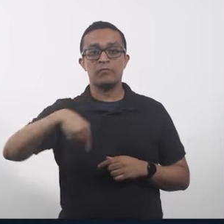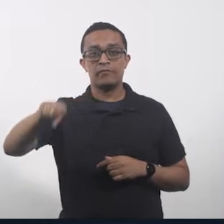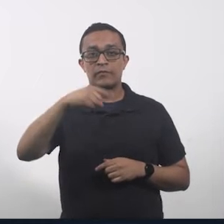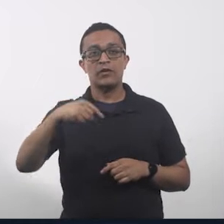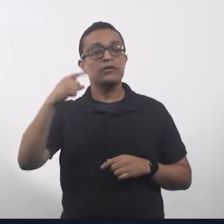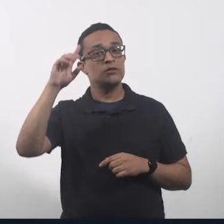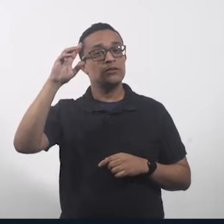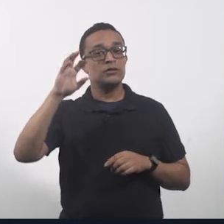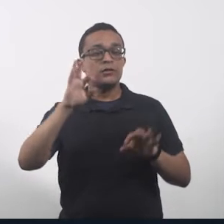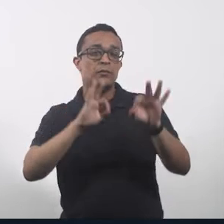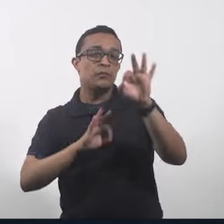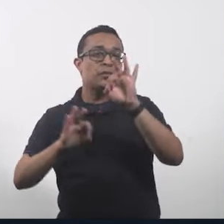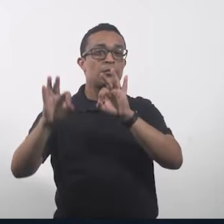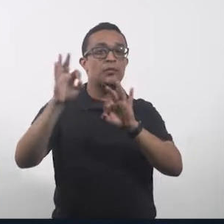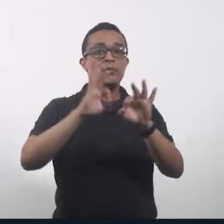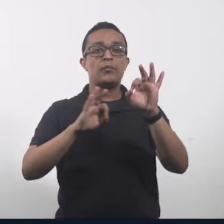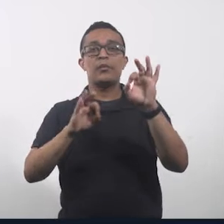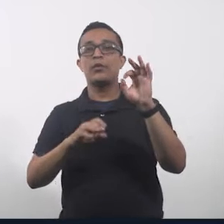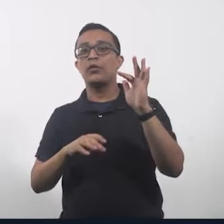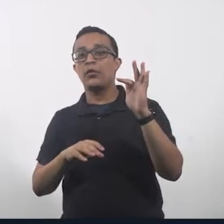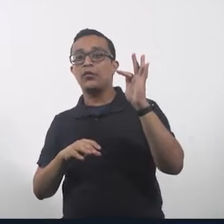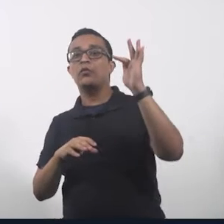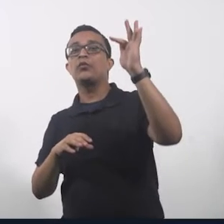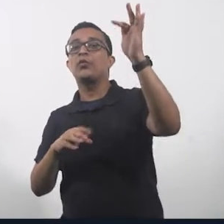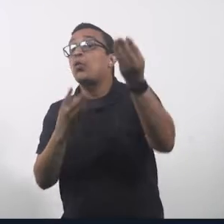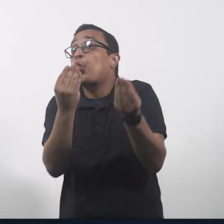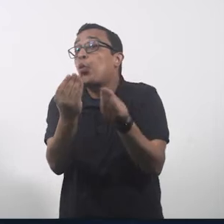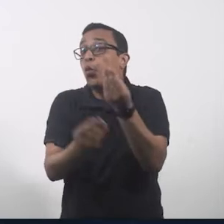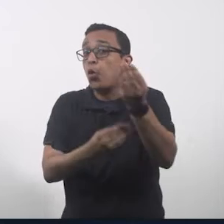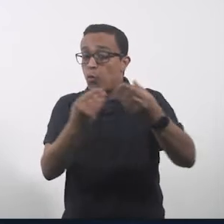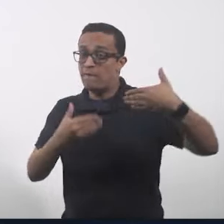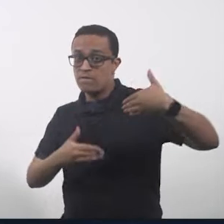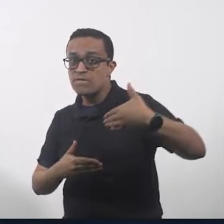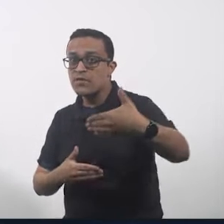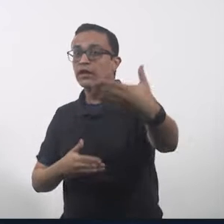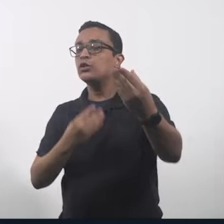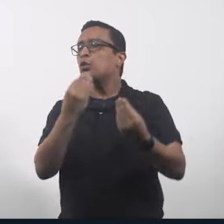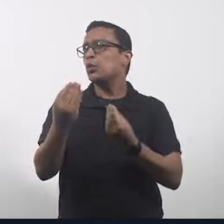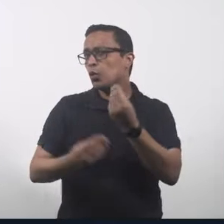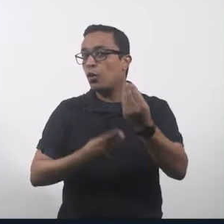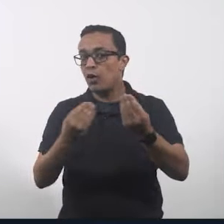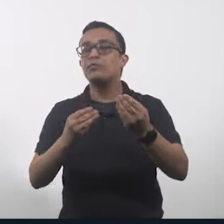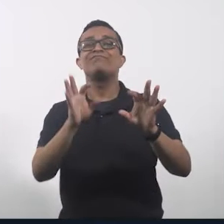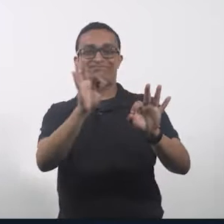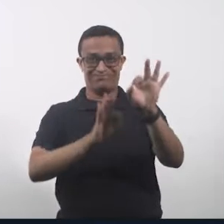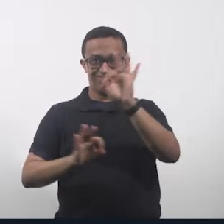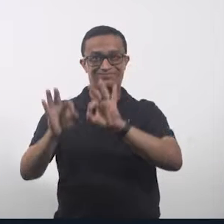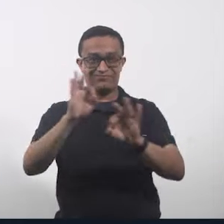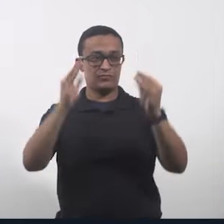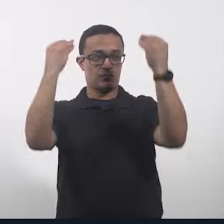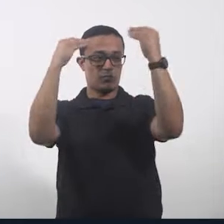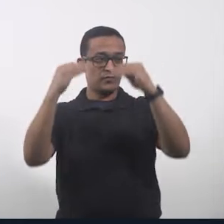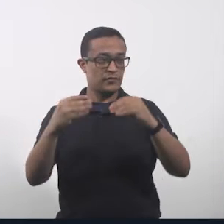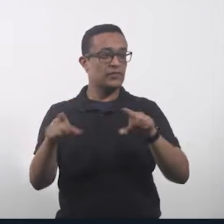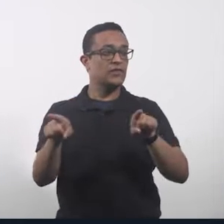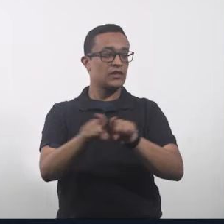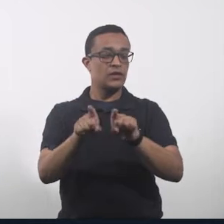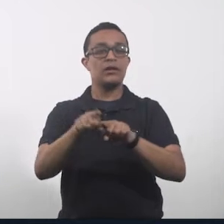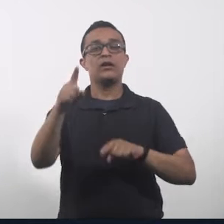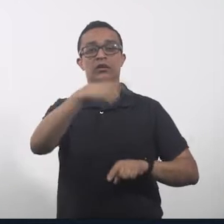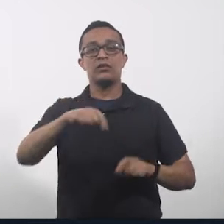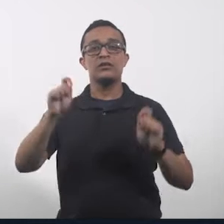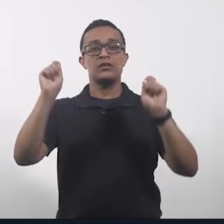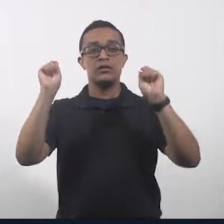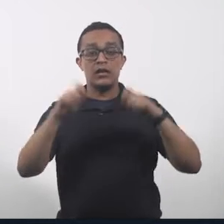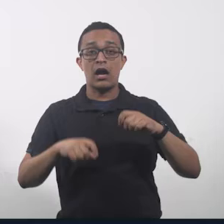um cenário, para nós entendermos como seria esse comportamento nas próximas semanas. E considerando esse cenário, nós poderíamos, então,